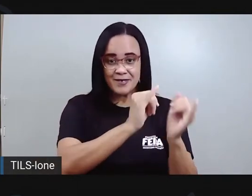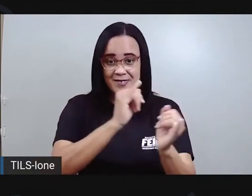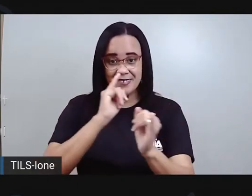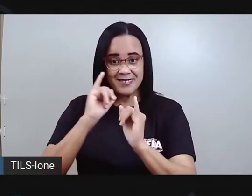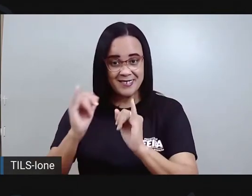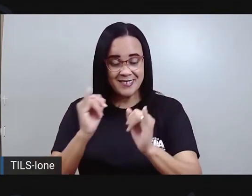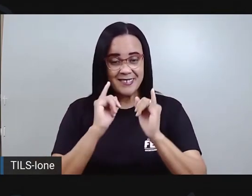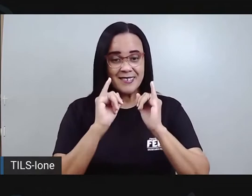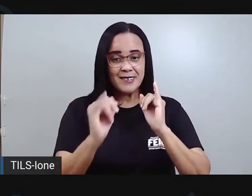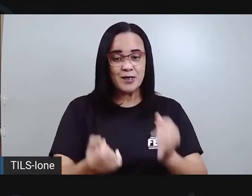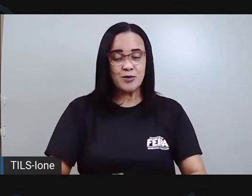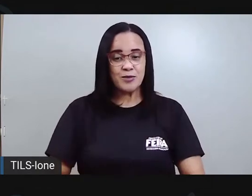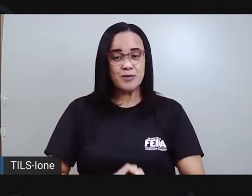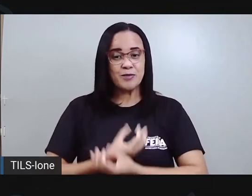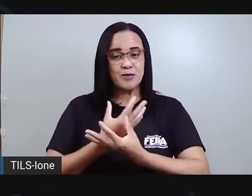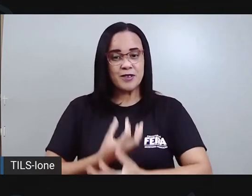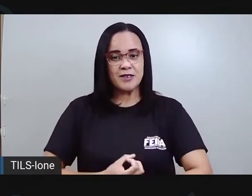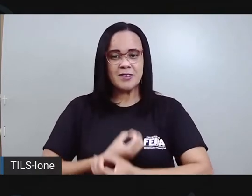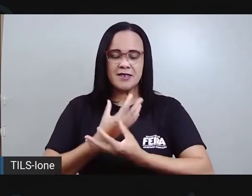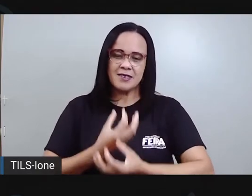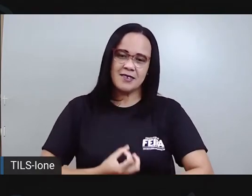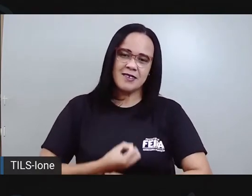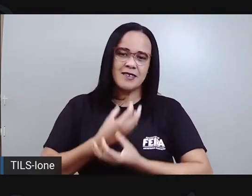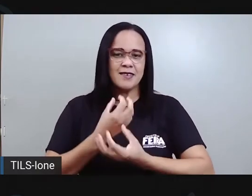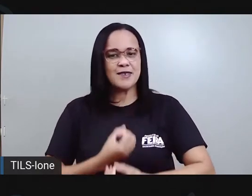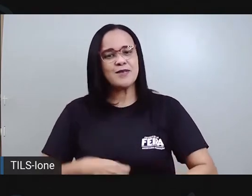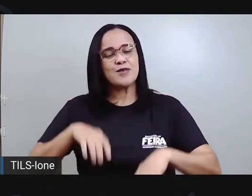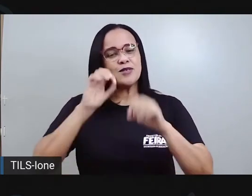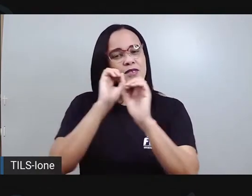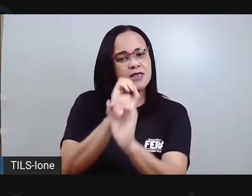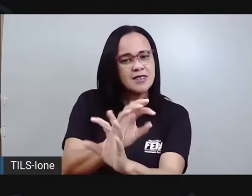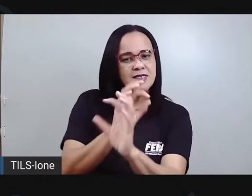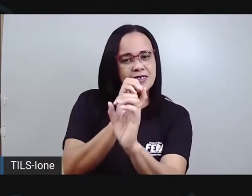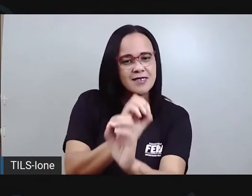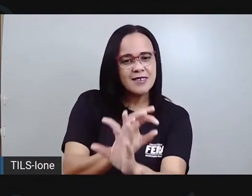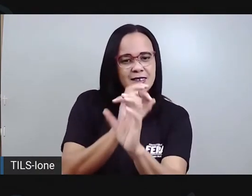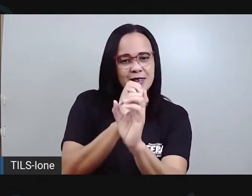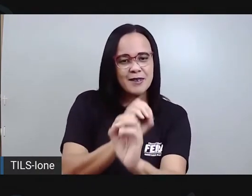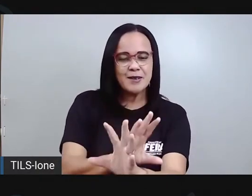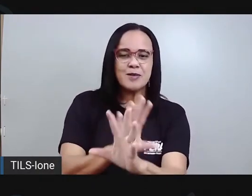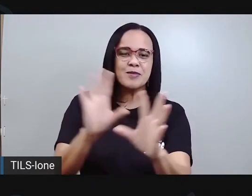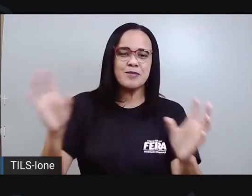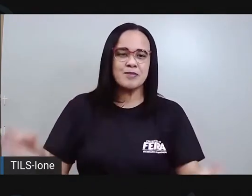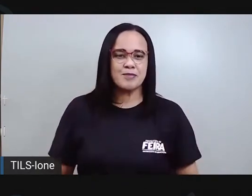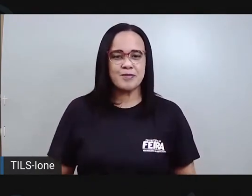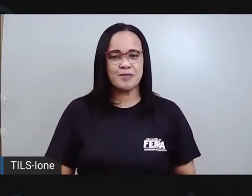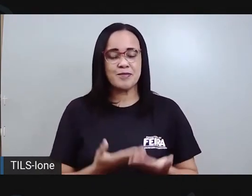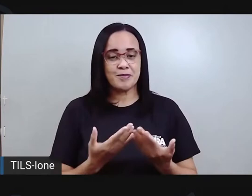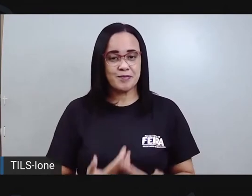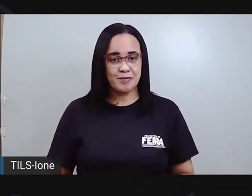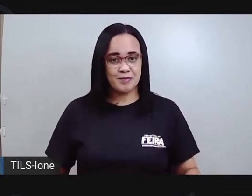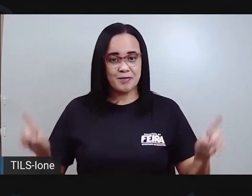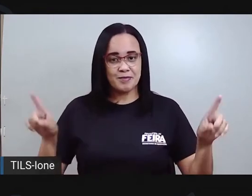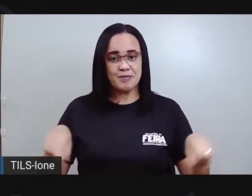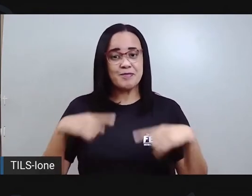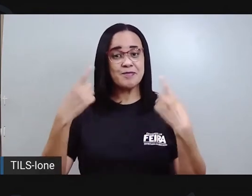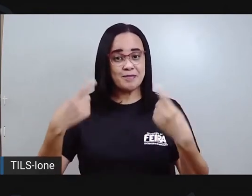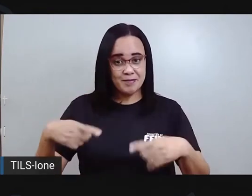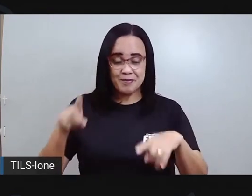contar uma poesia, eu vou te ensinar. Mais uma vez,